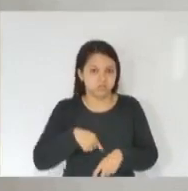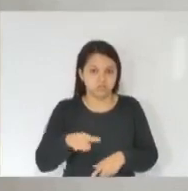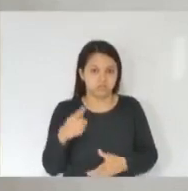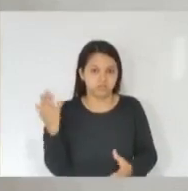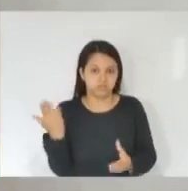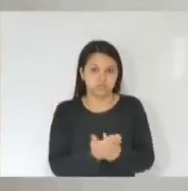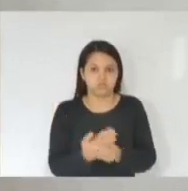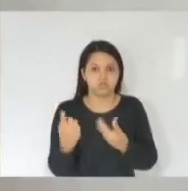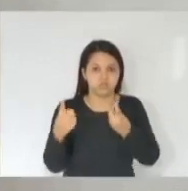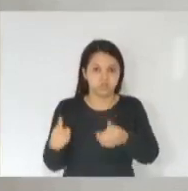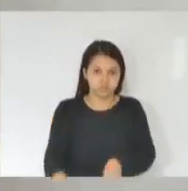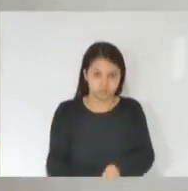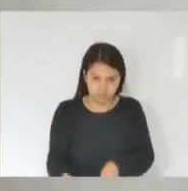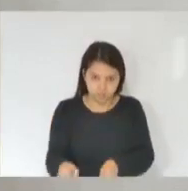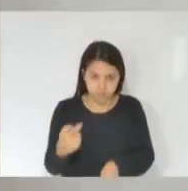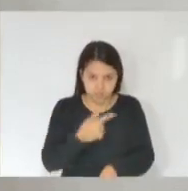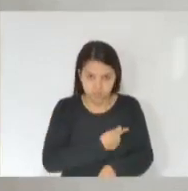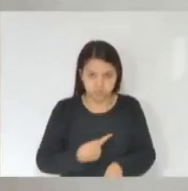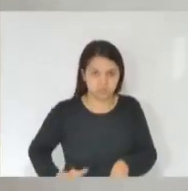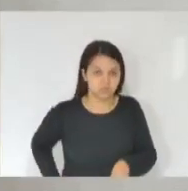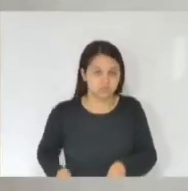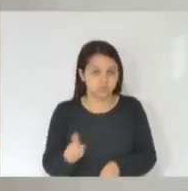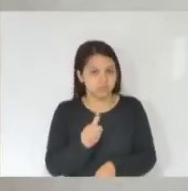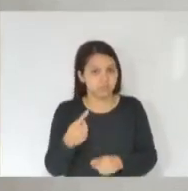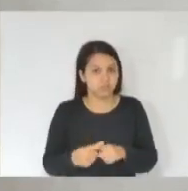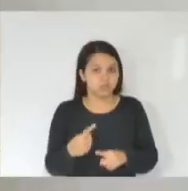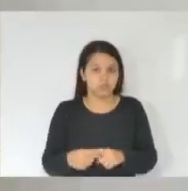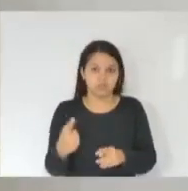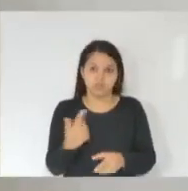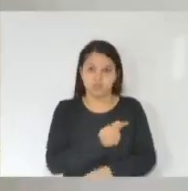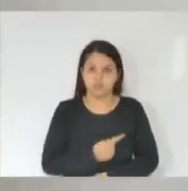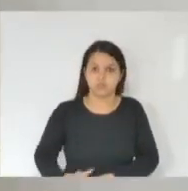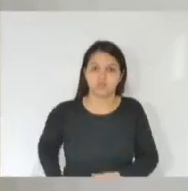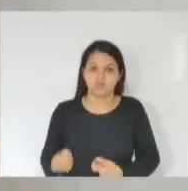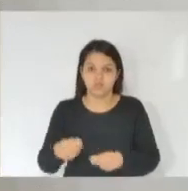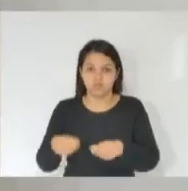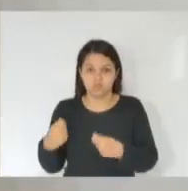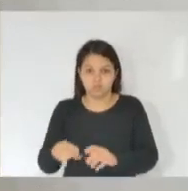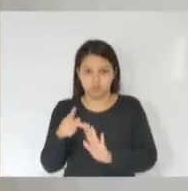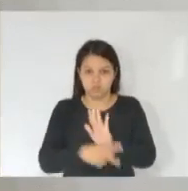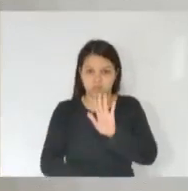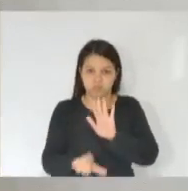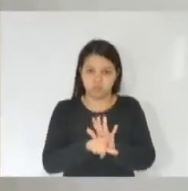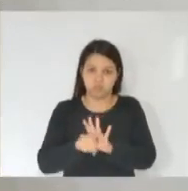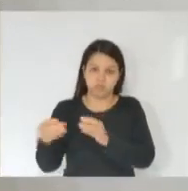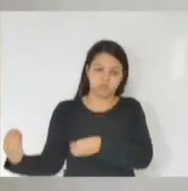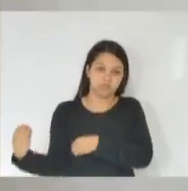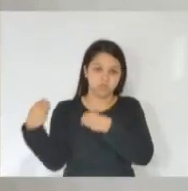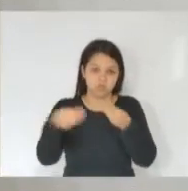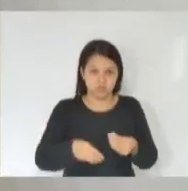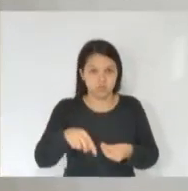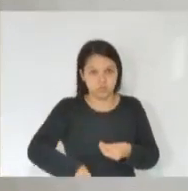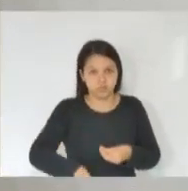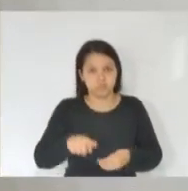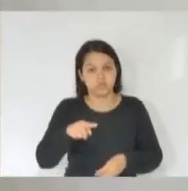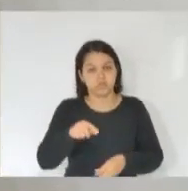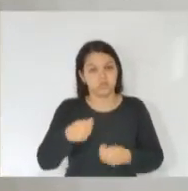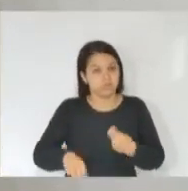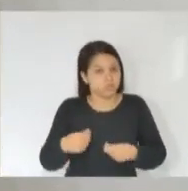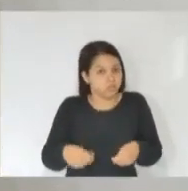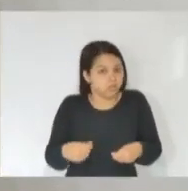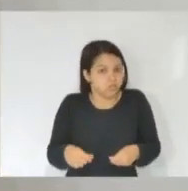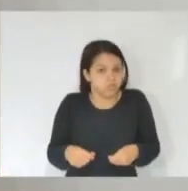governo, porque o governo vai ter que mandar um projeto de lei para cá para nós reinstituirmos, deputado Berlanda,